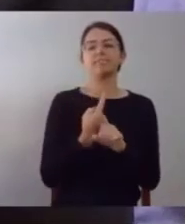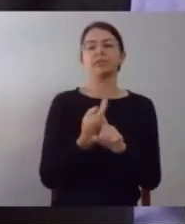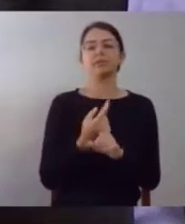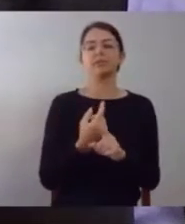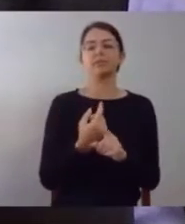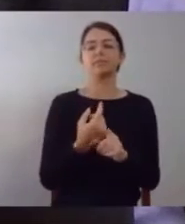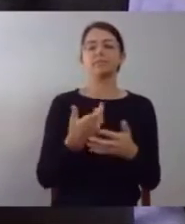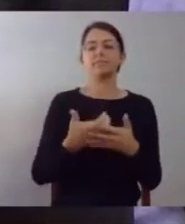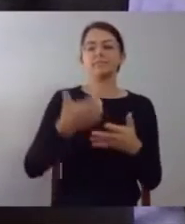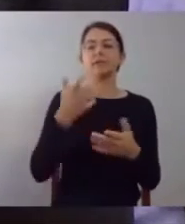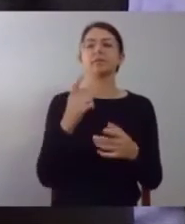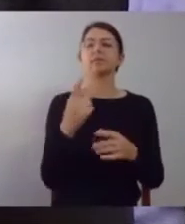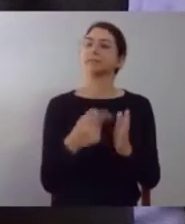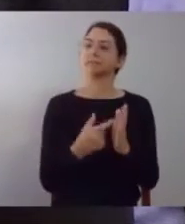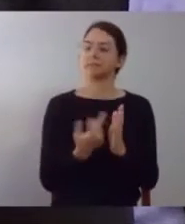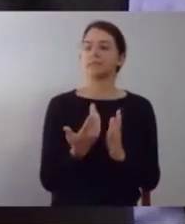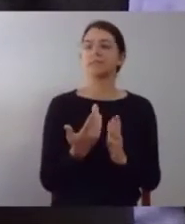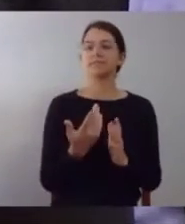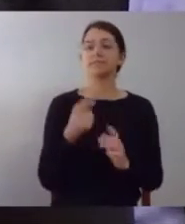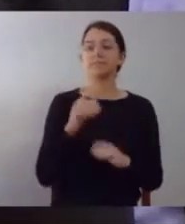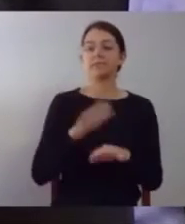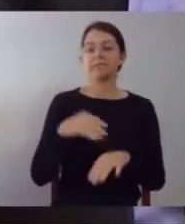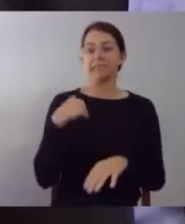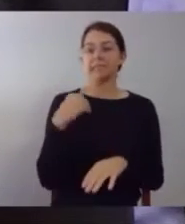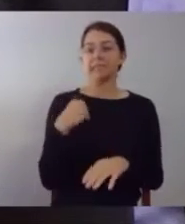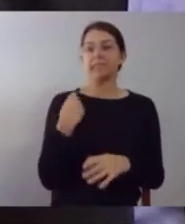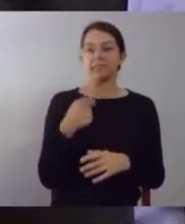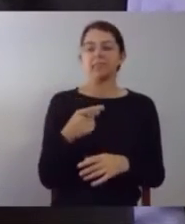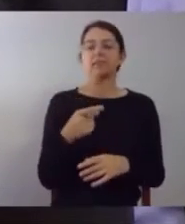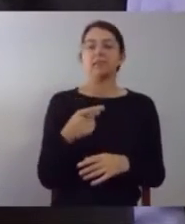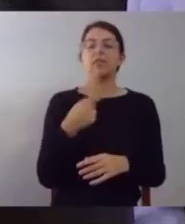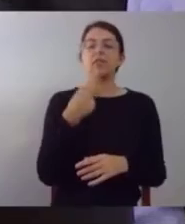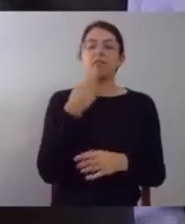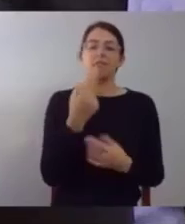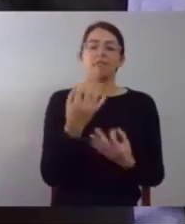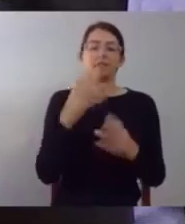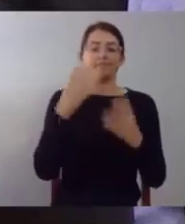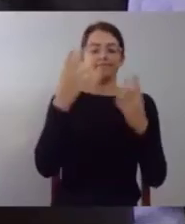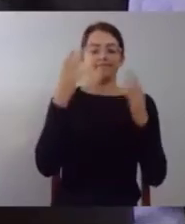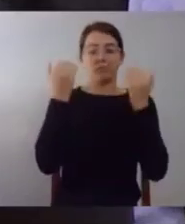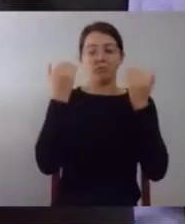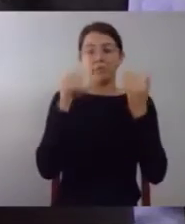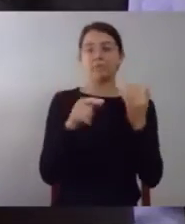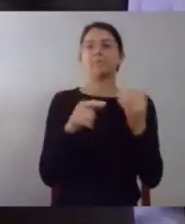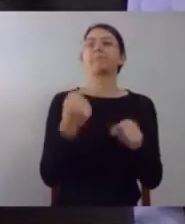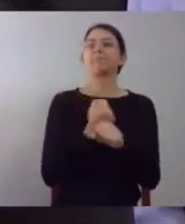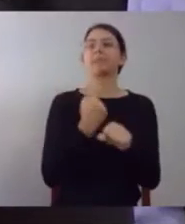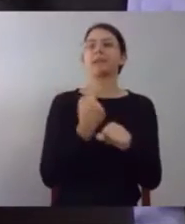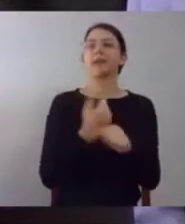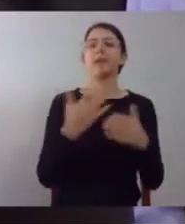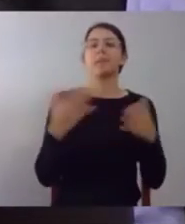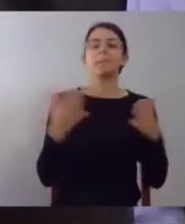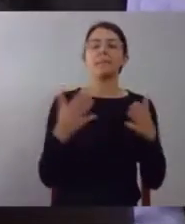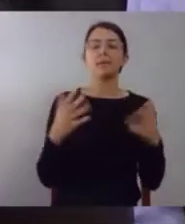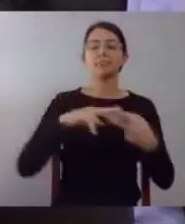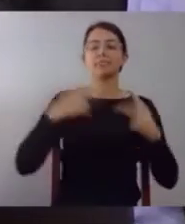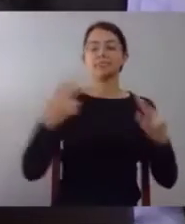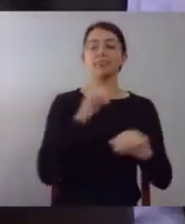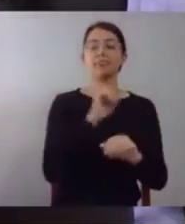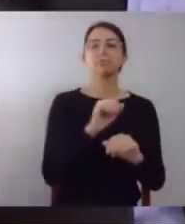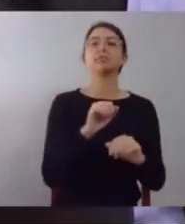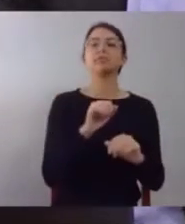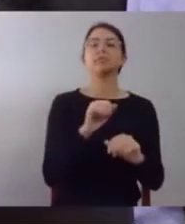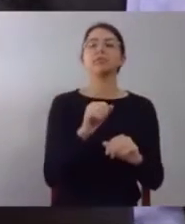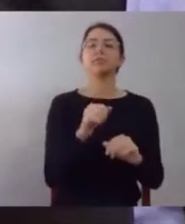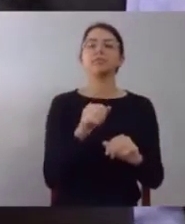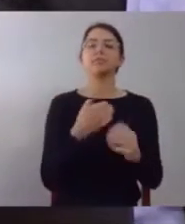nosso ponto de vista, como preocupantes. Diz a informação que a maioria dos serviços municipais tende a dar continuidade aos planos